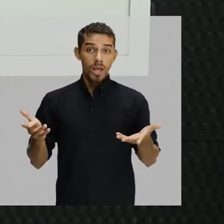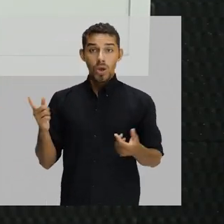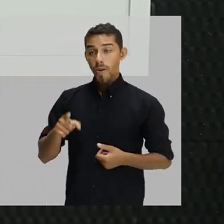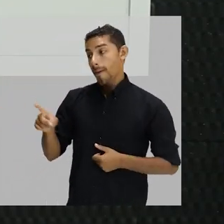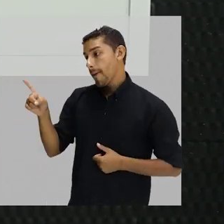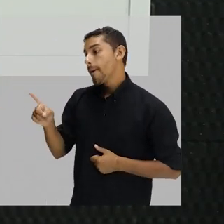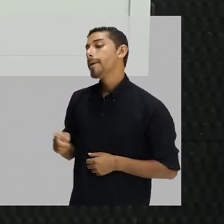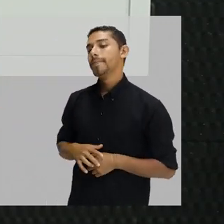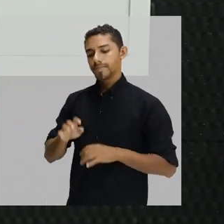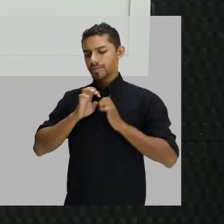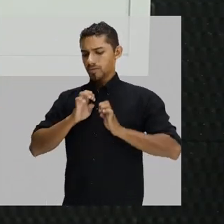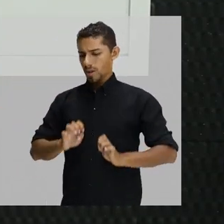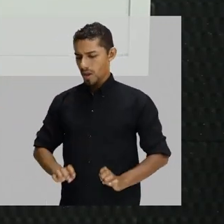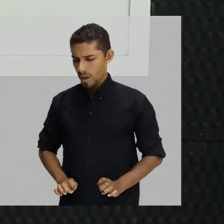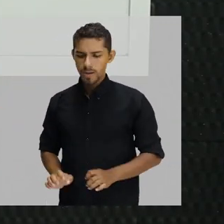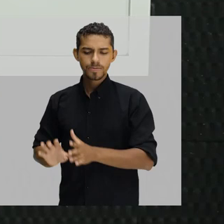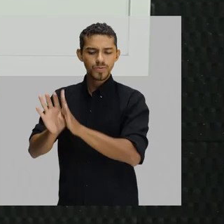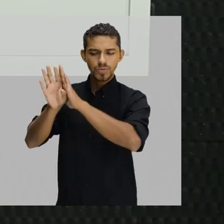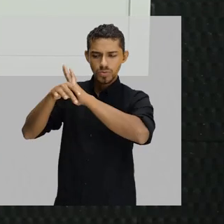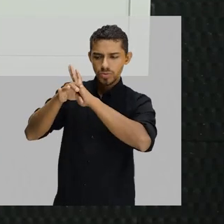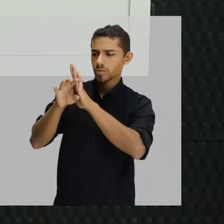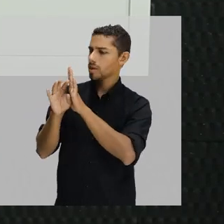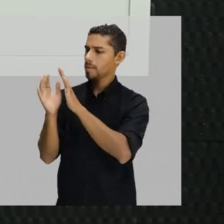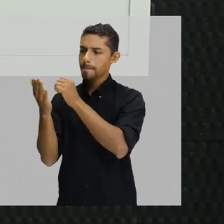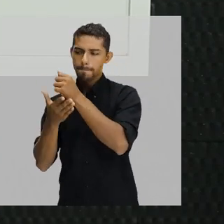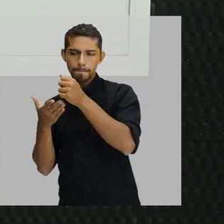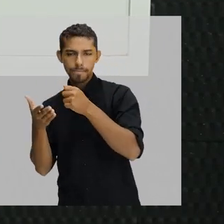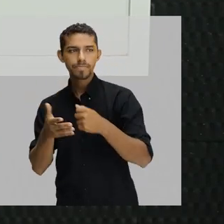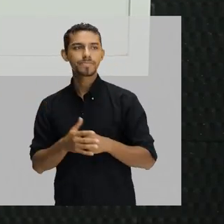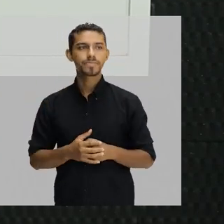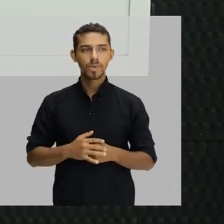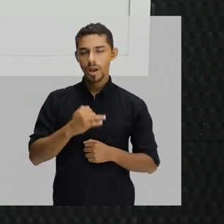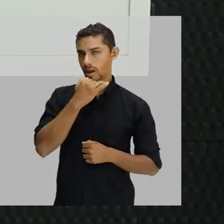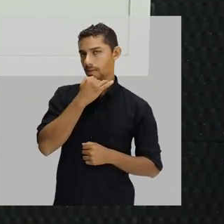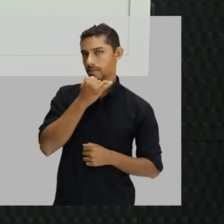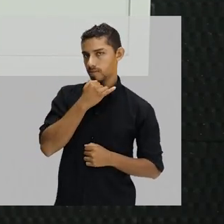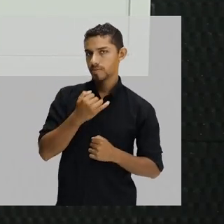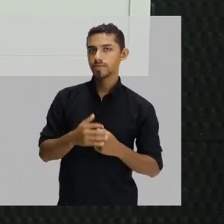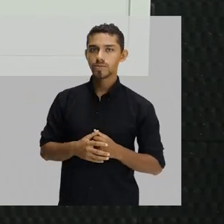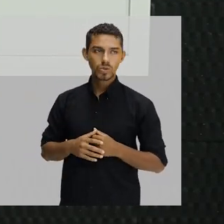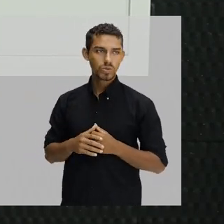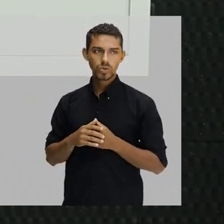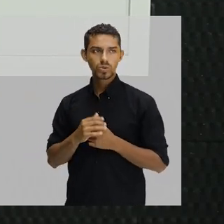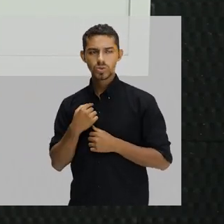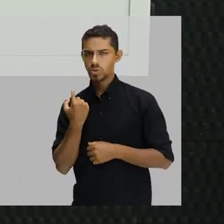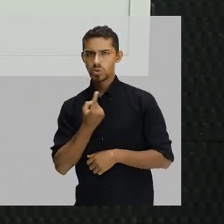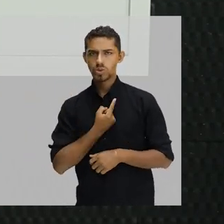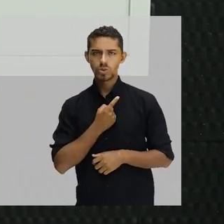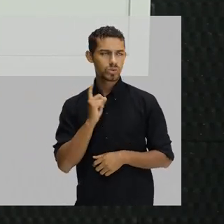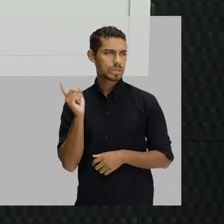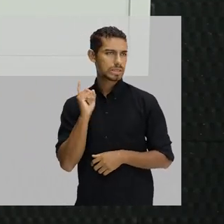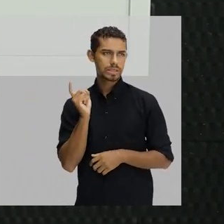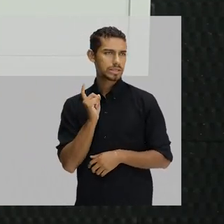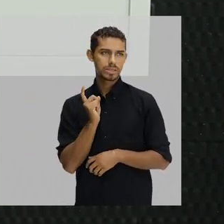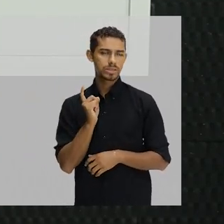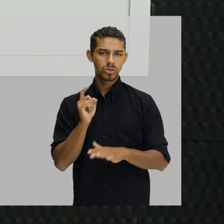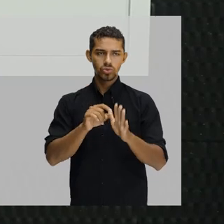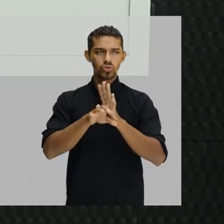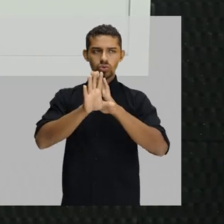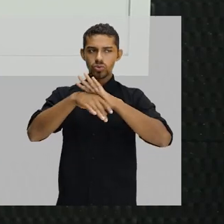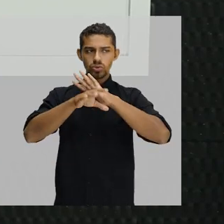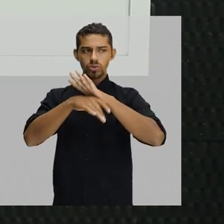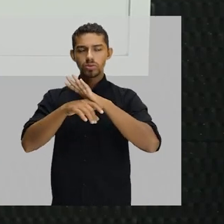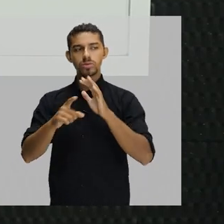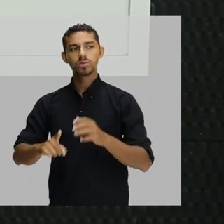A ética lida, né, com conceitos básicos. Vamos lá, alguns conceitos. Nós não vamos, claro, tratar destes